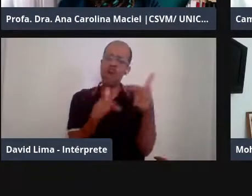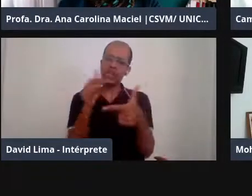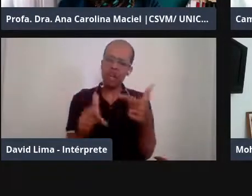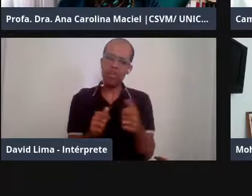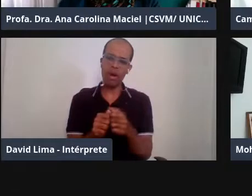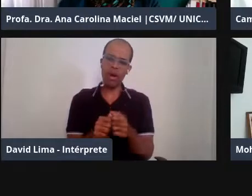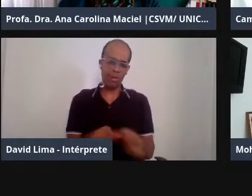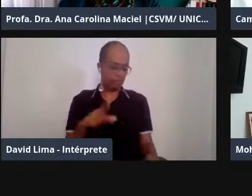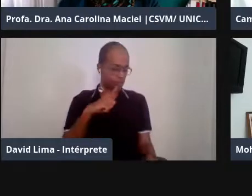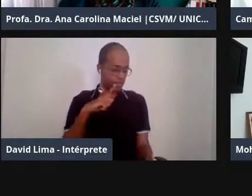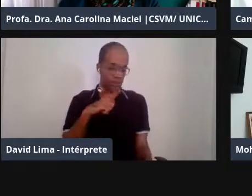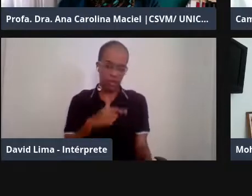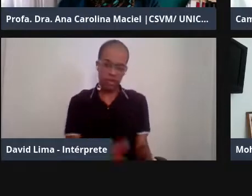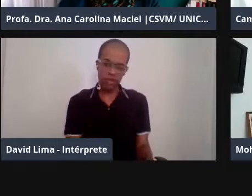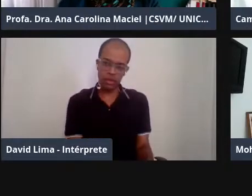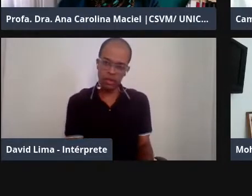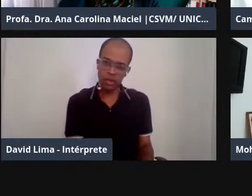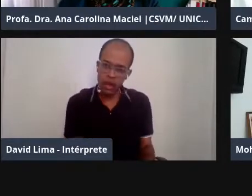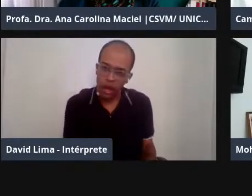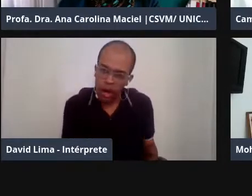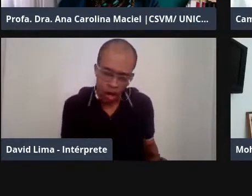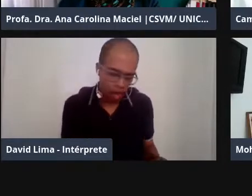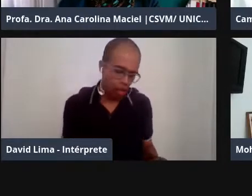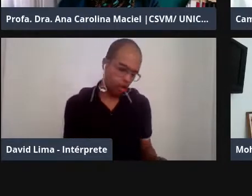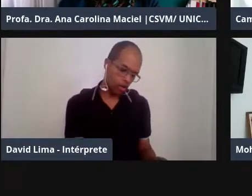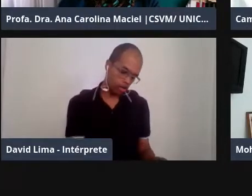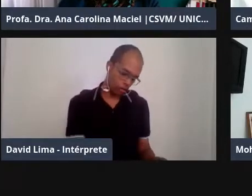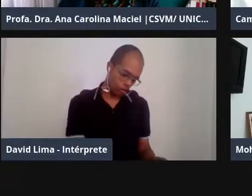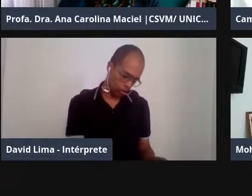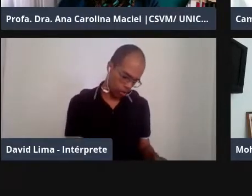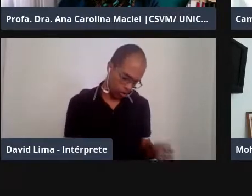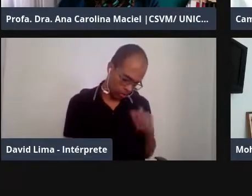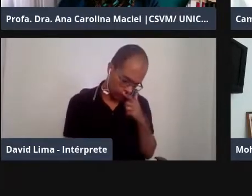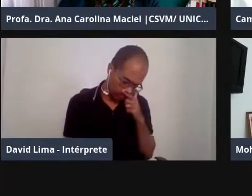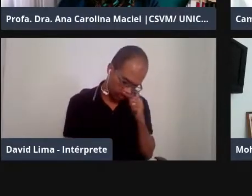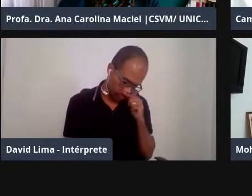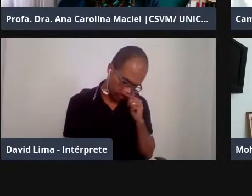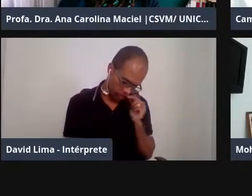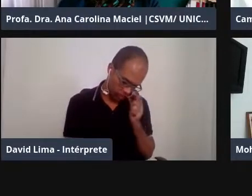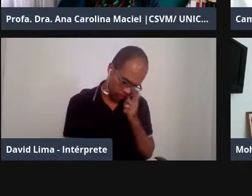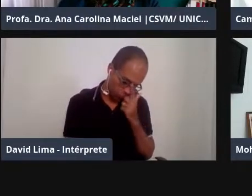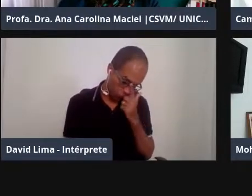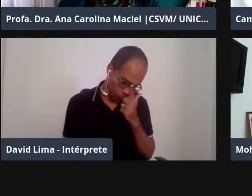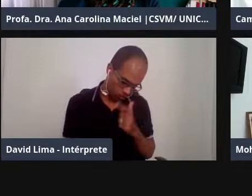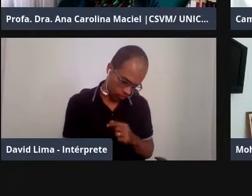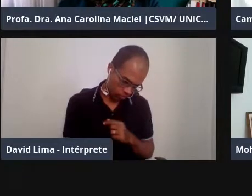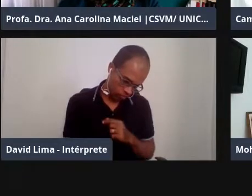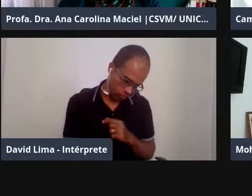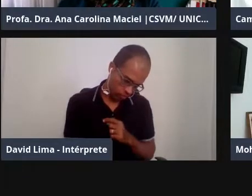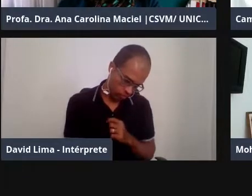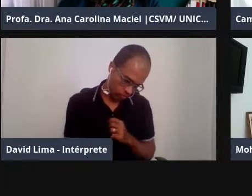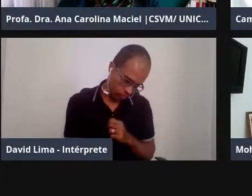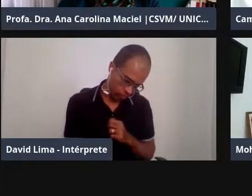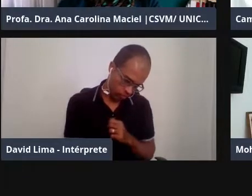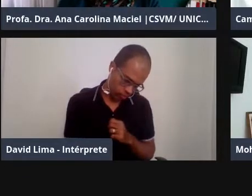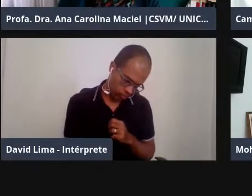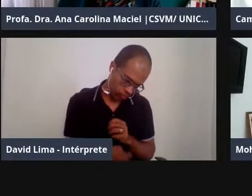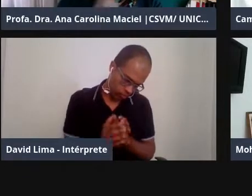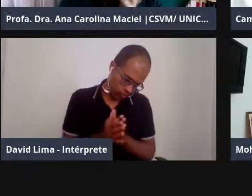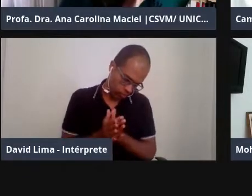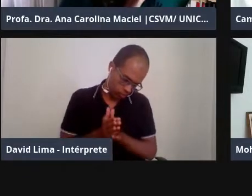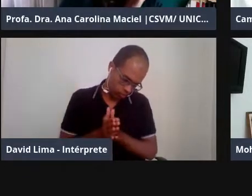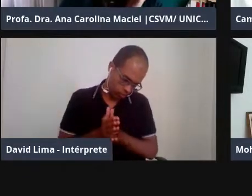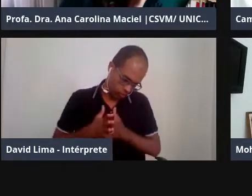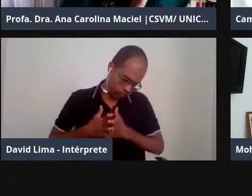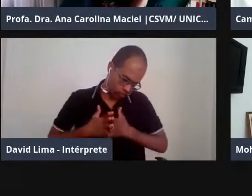também a possibilidade da universidade entrar na plataforma Carolina Bori e fazer a revalidação do diploma dos médicos, mas